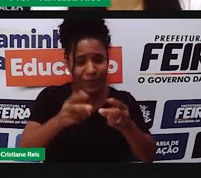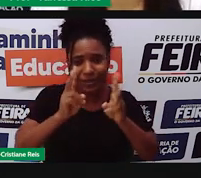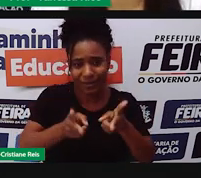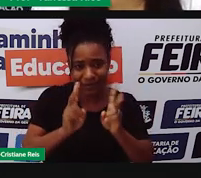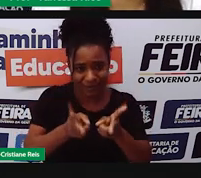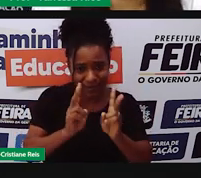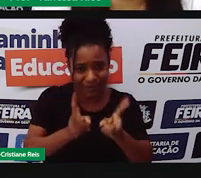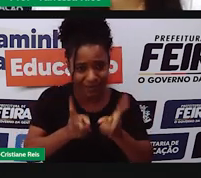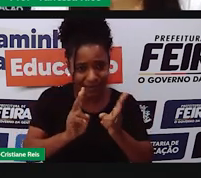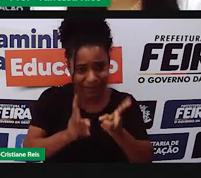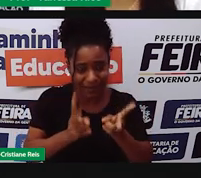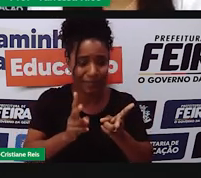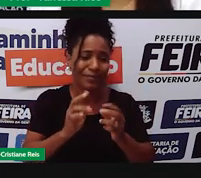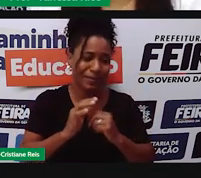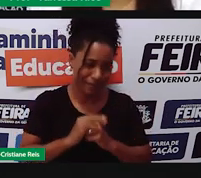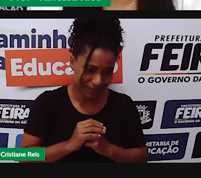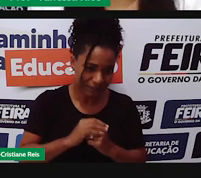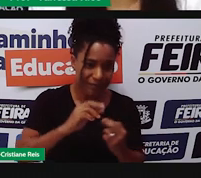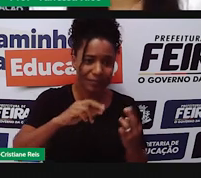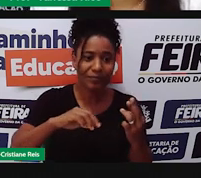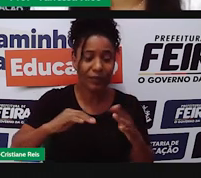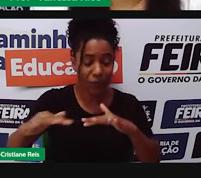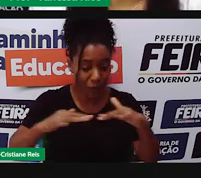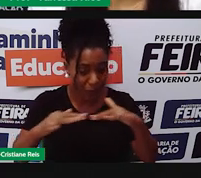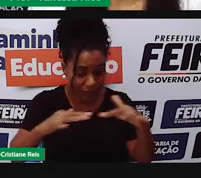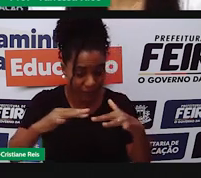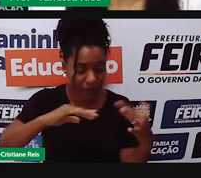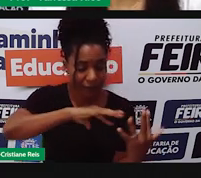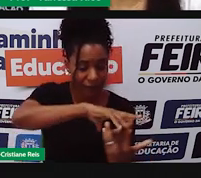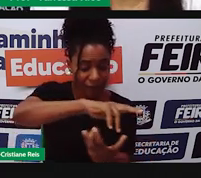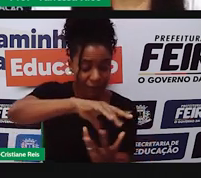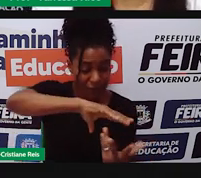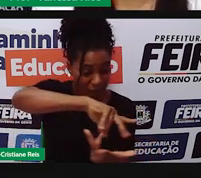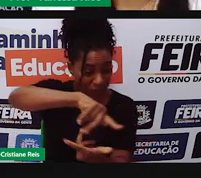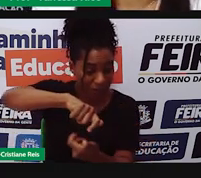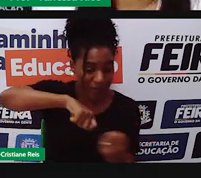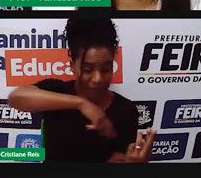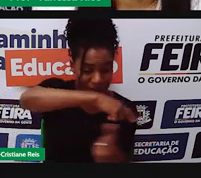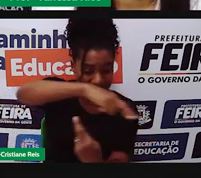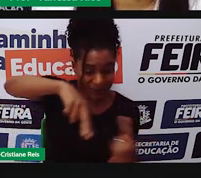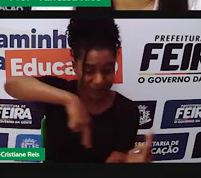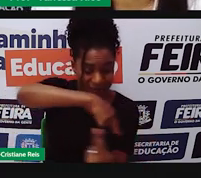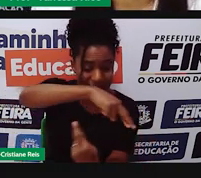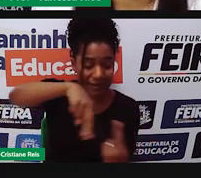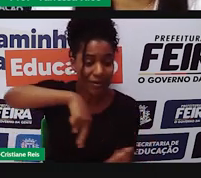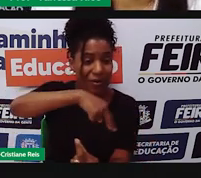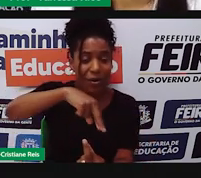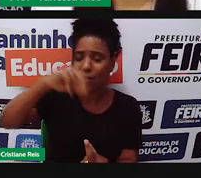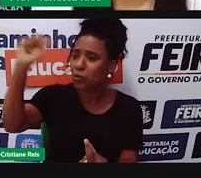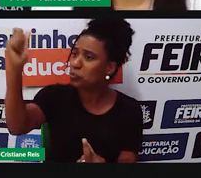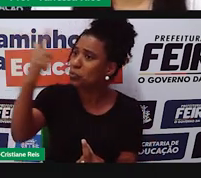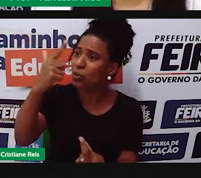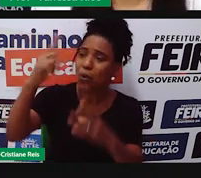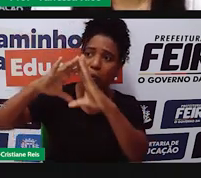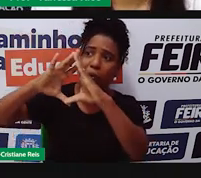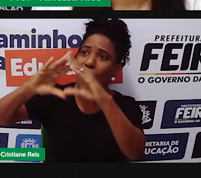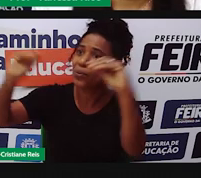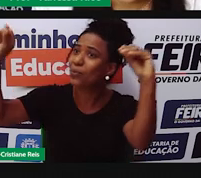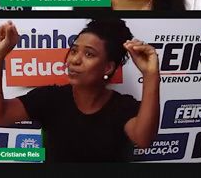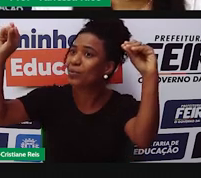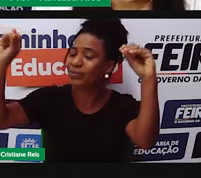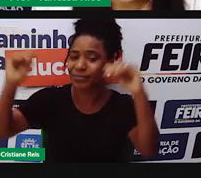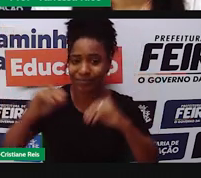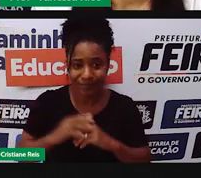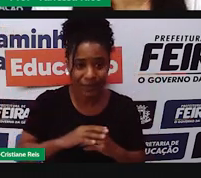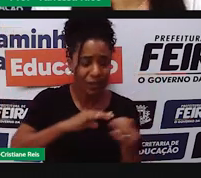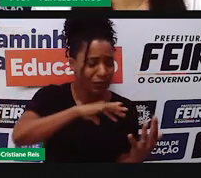um movimento de rotação, girando em torno dele mesmo, não tendo mais o sol para iluminar, a gente não ia conseguir